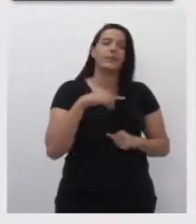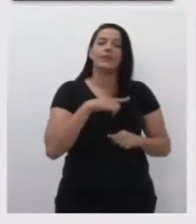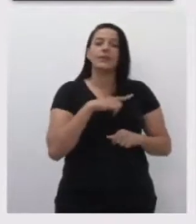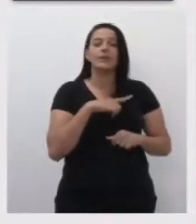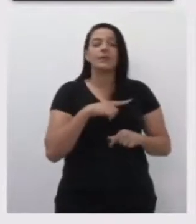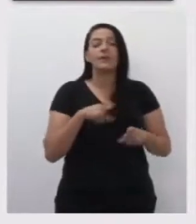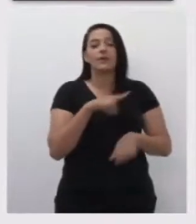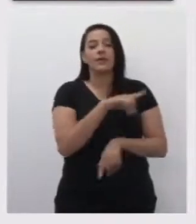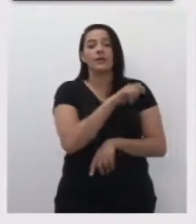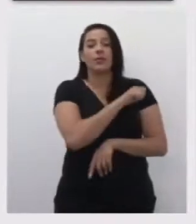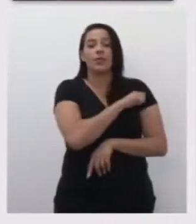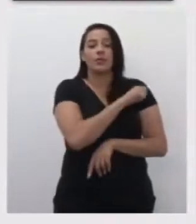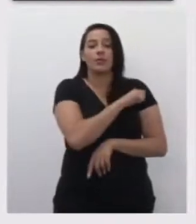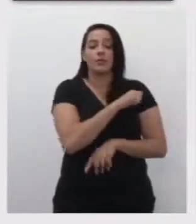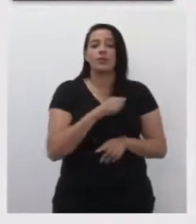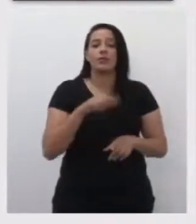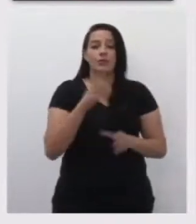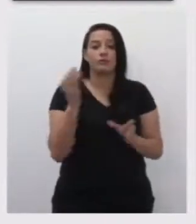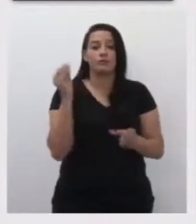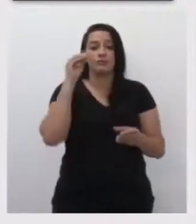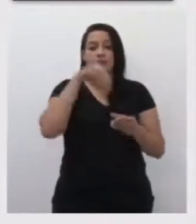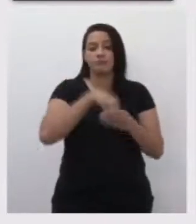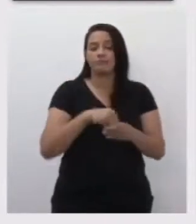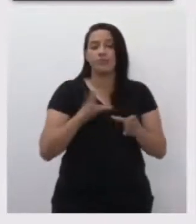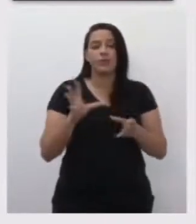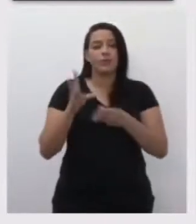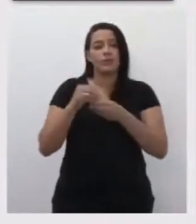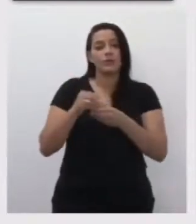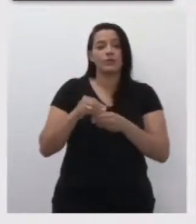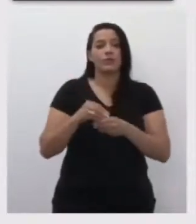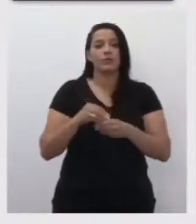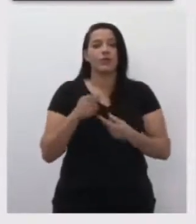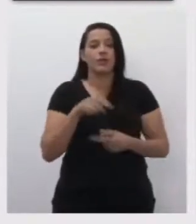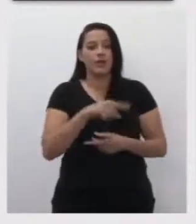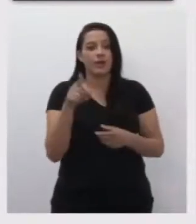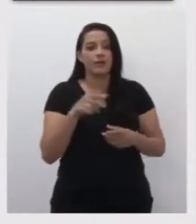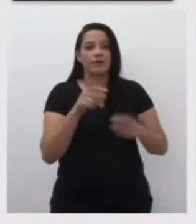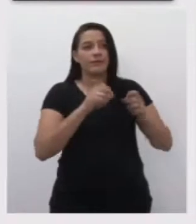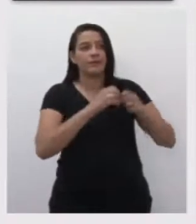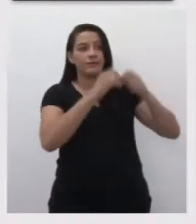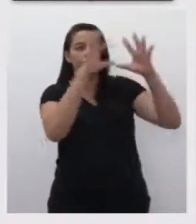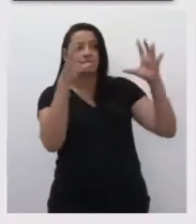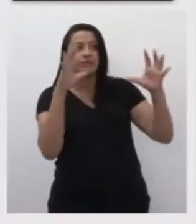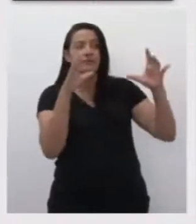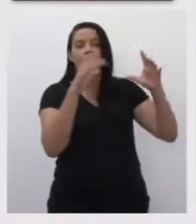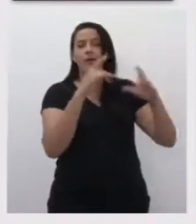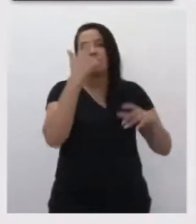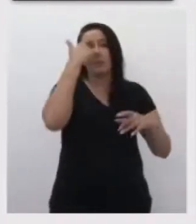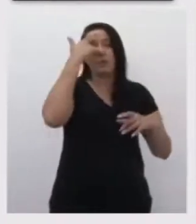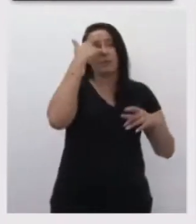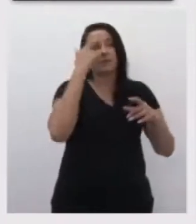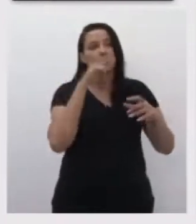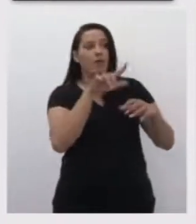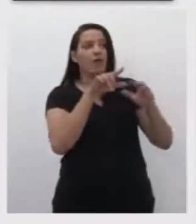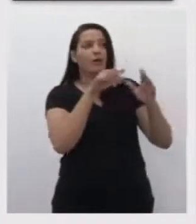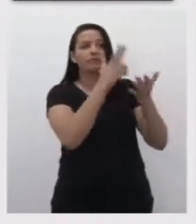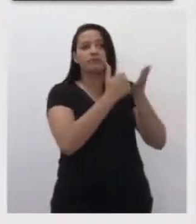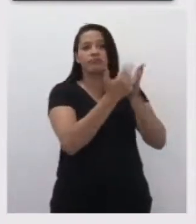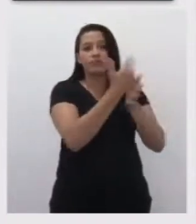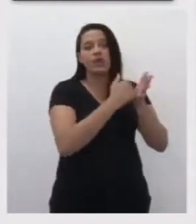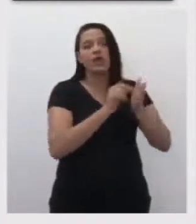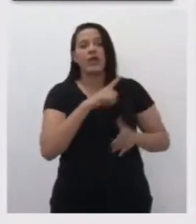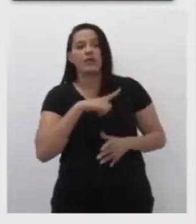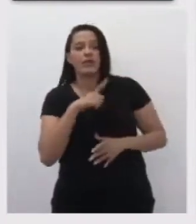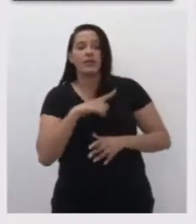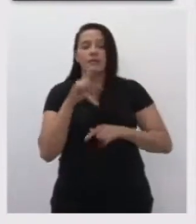do aluno pegar o conteúdo. Então, tem hora que é em mapa mental, tem hora que é em vídeo, tem hora que é em texto, tem hora que é em exercício,